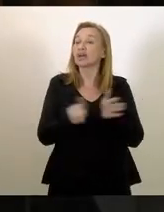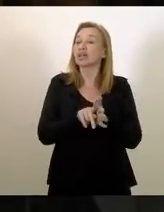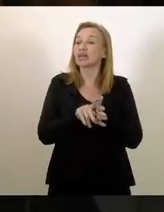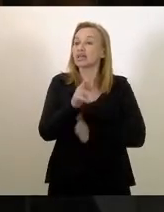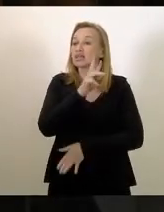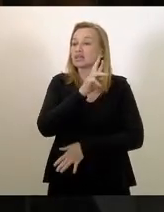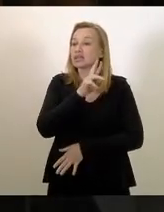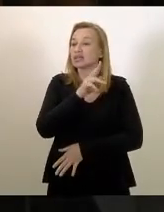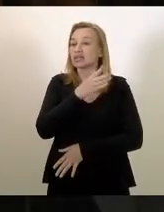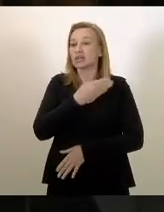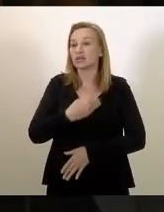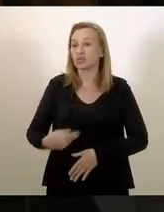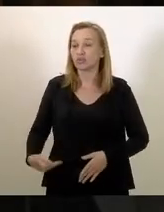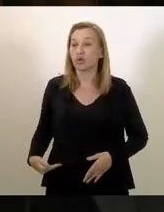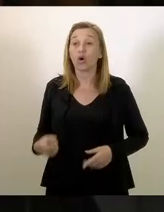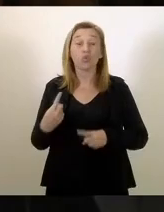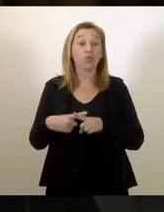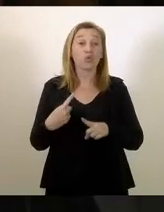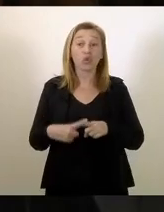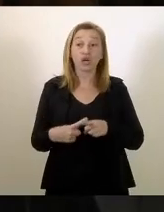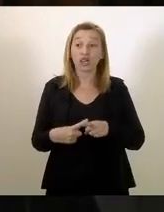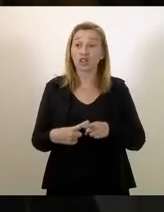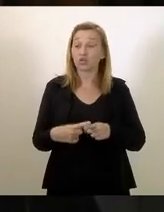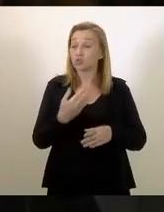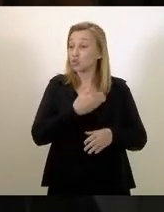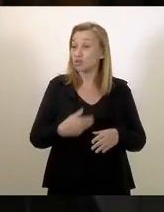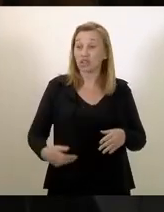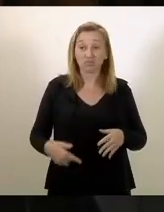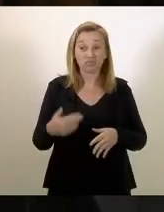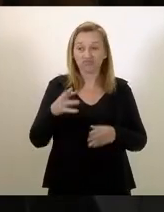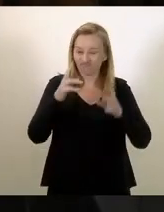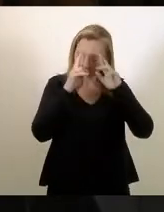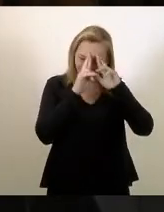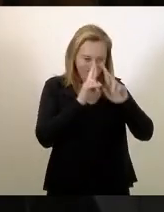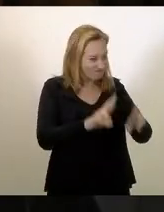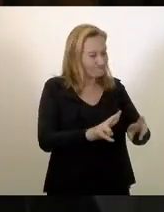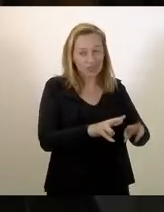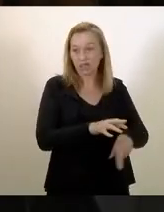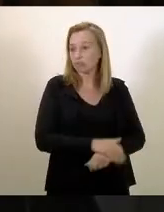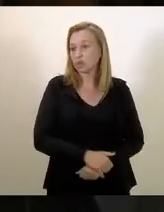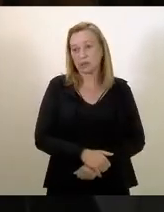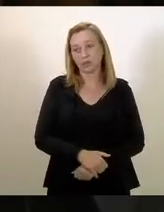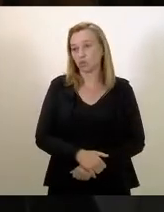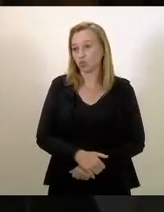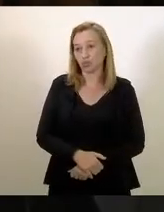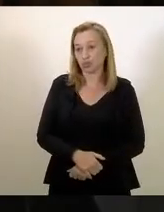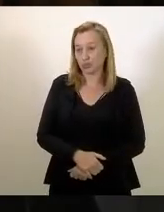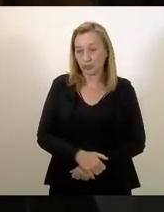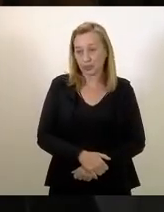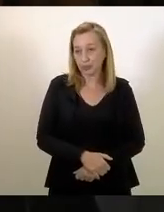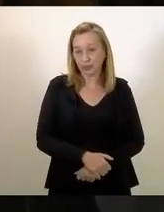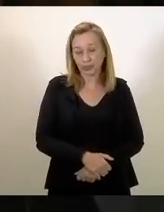porque os governantes não respeitam a coisa pública o erário